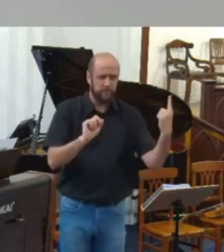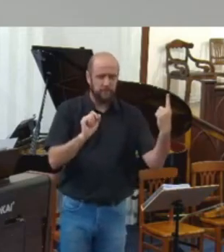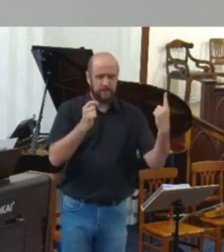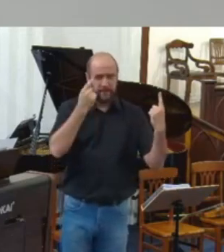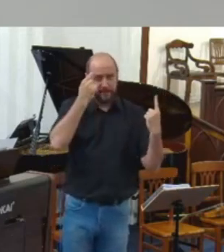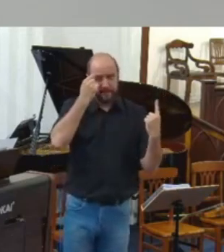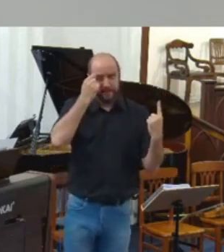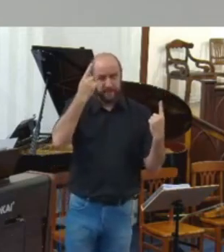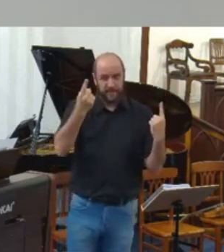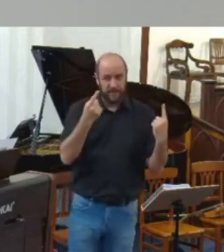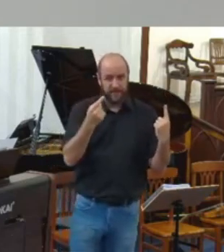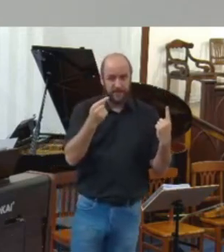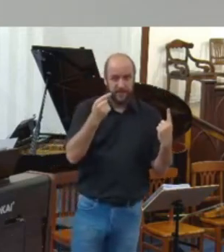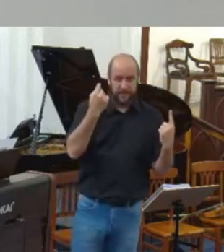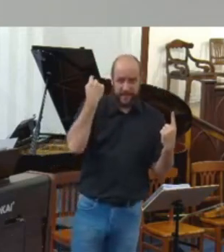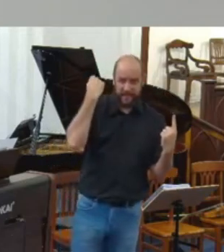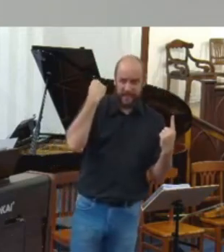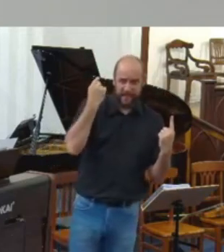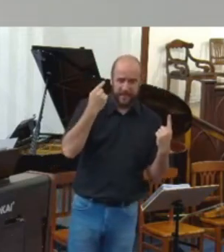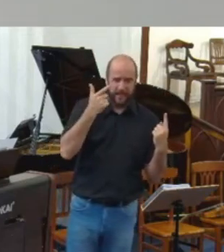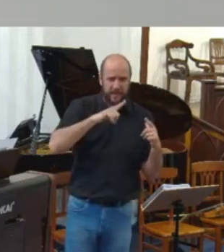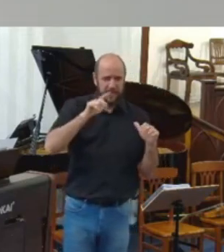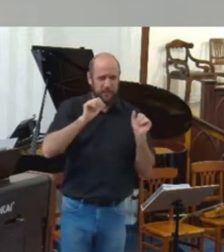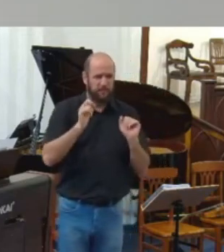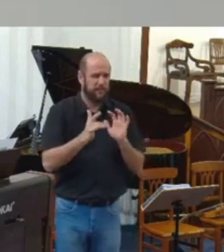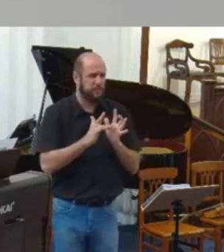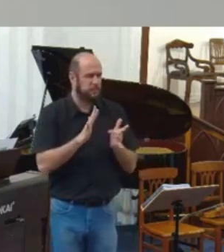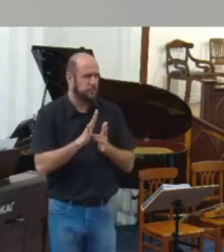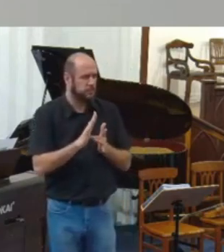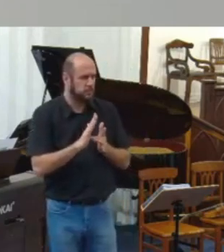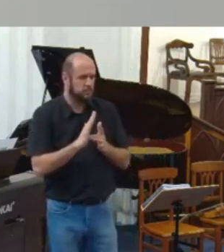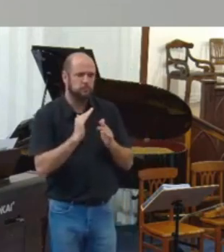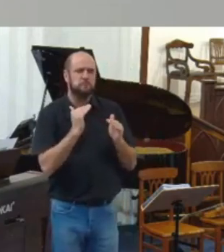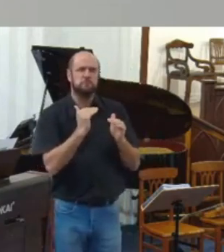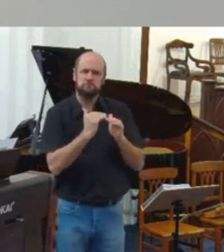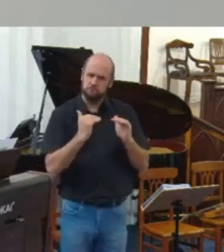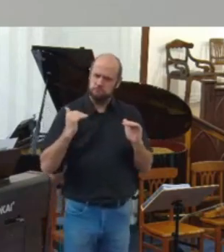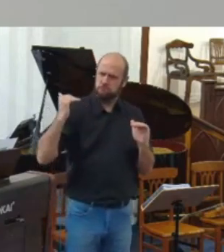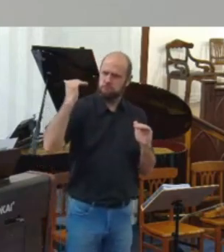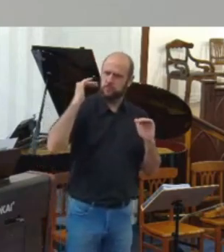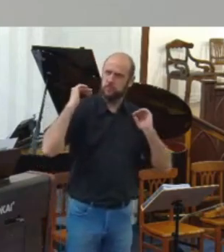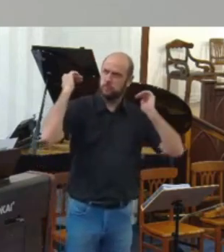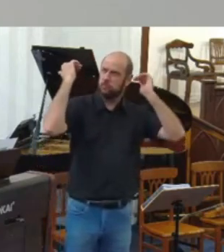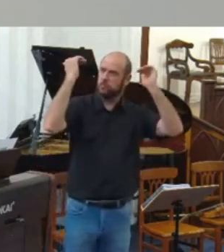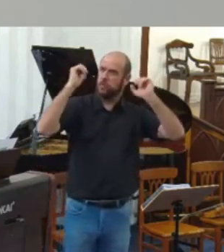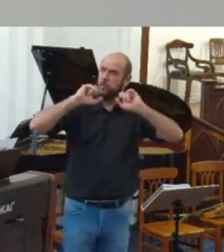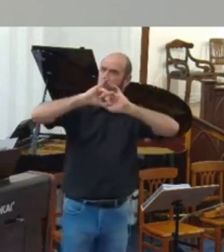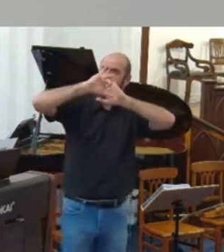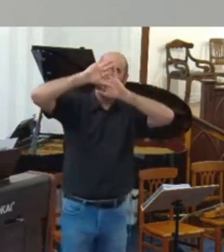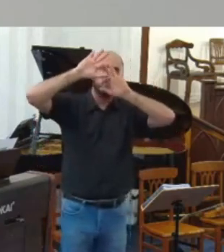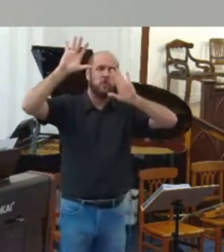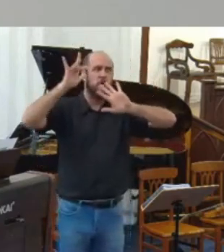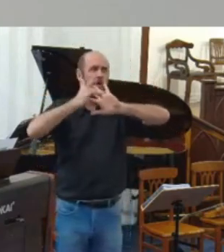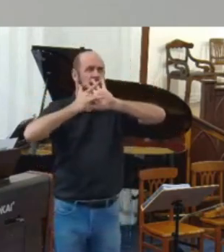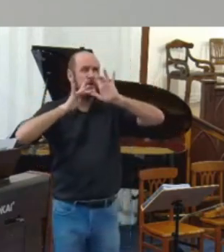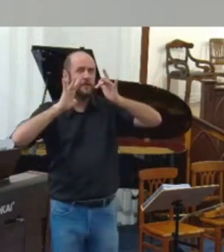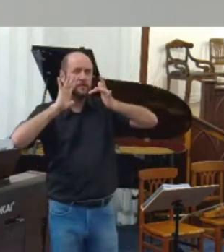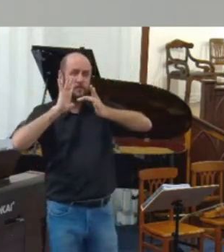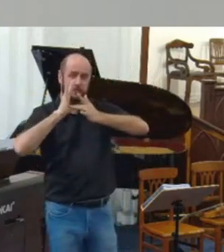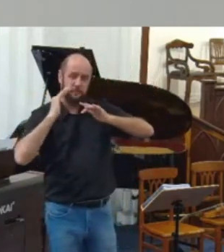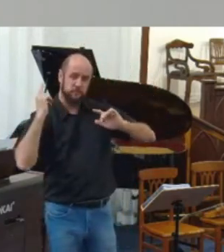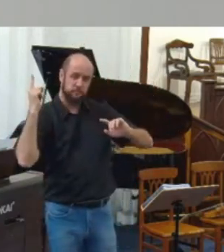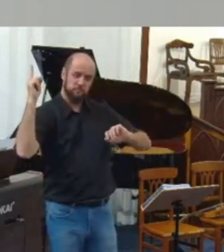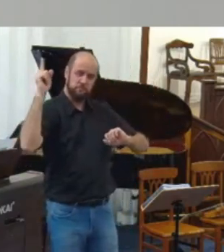expressão original aqui reflete uma iniciativa soberana, glorificada de Cristo, que está